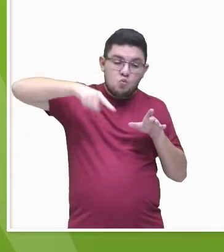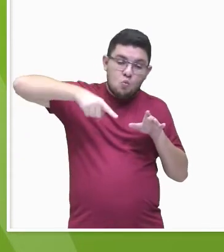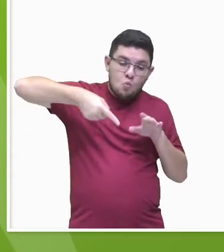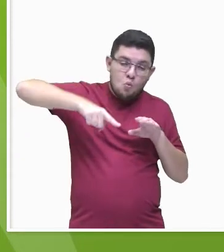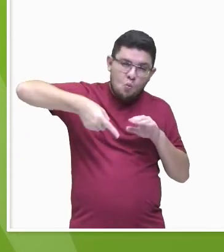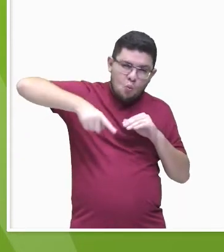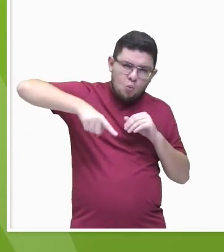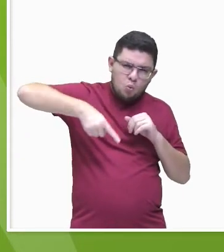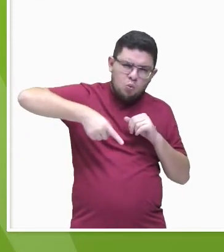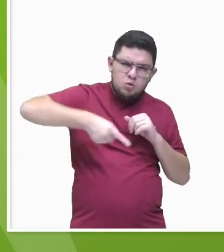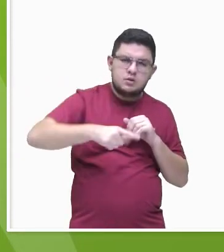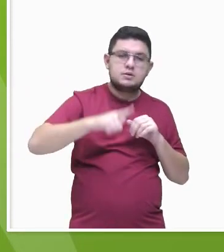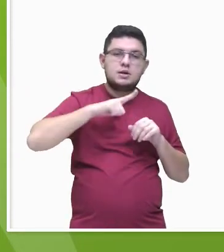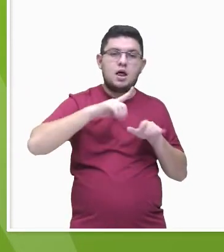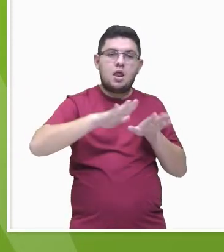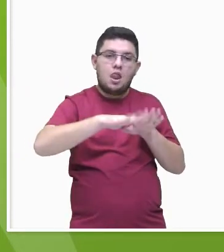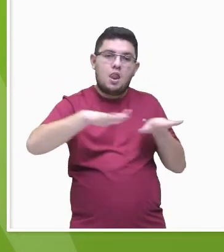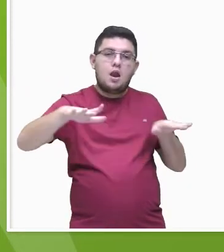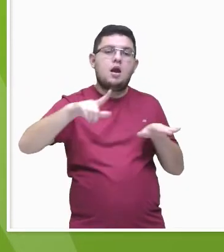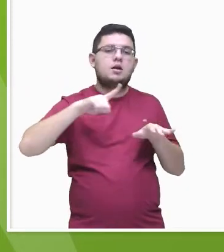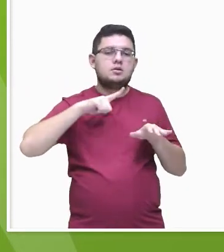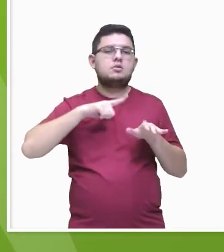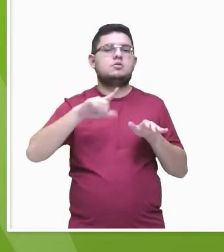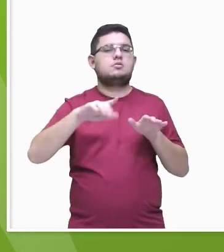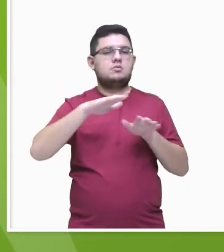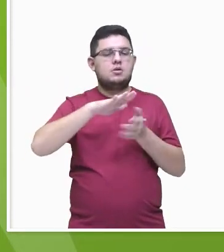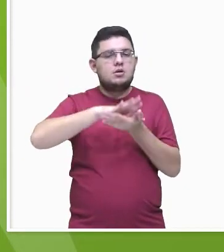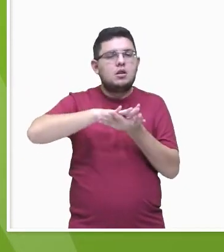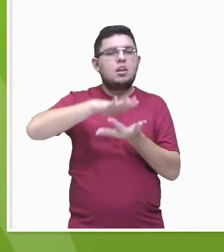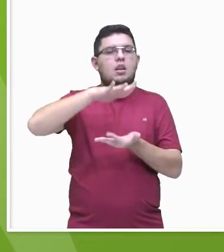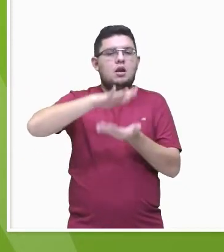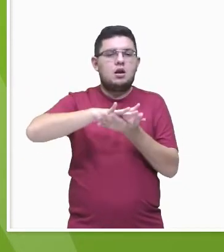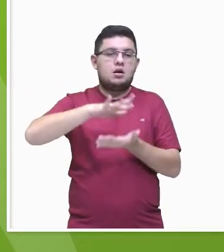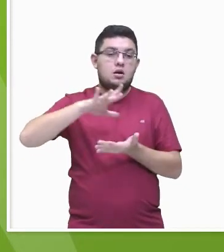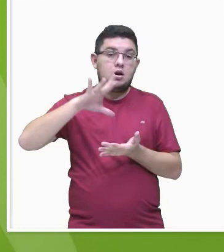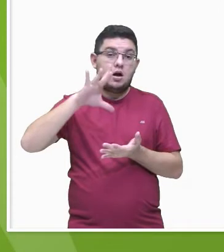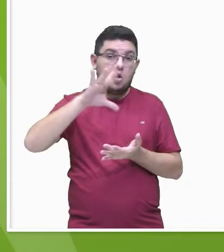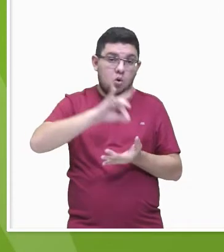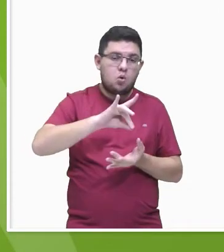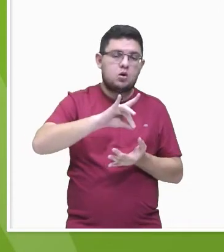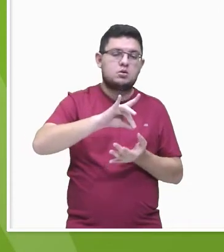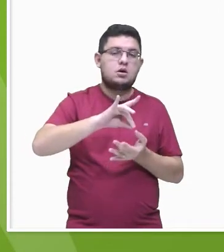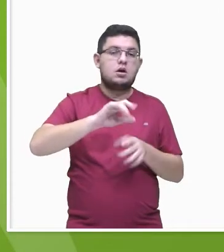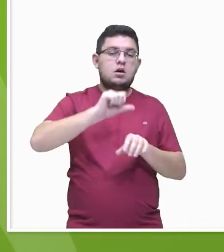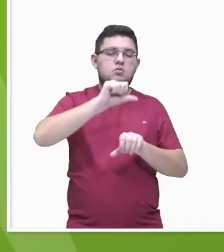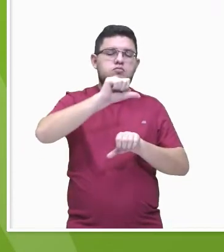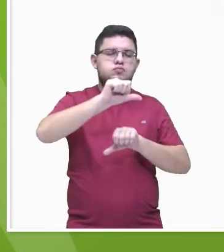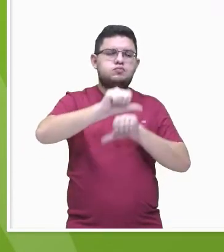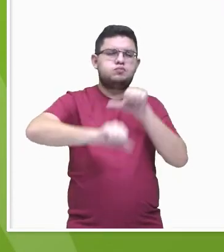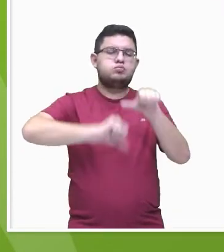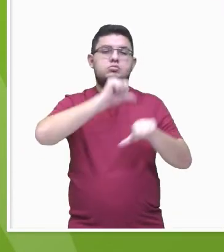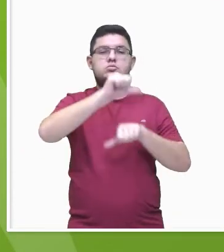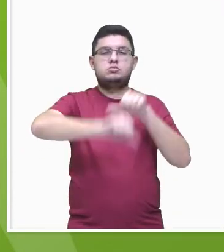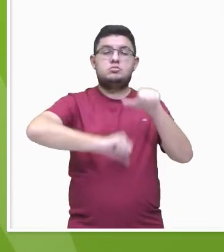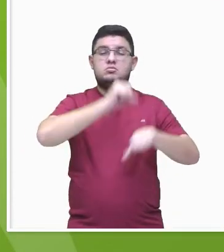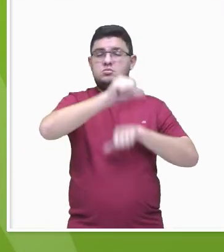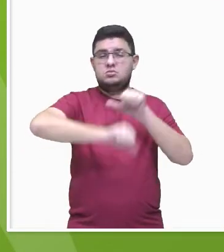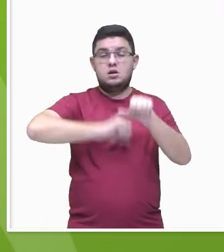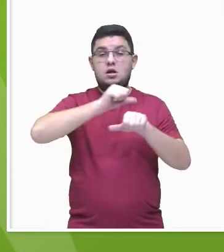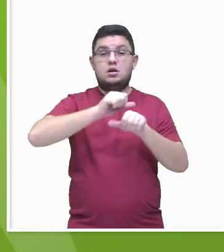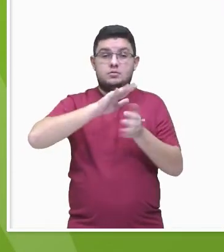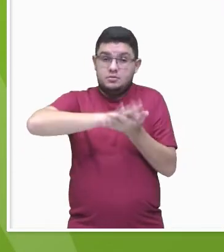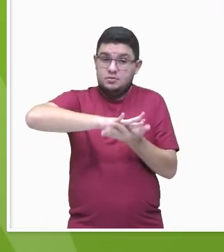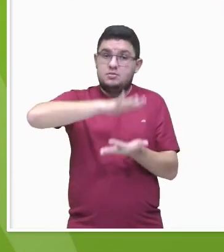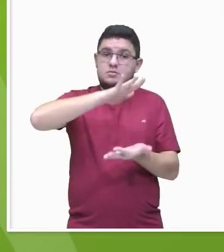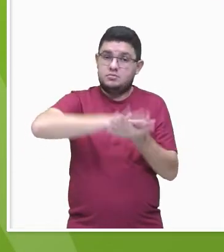fundo do mar, onde sofre muitas mudanças e transforma-se em um indivíduo jovem. Então essa larva que a gente está observando aqui,